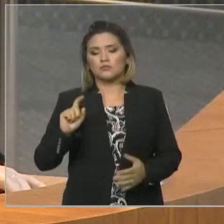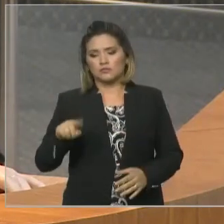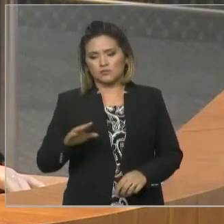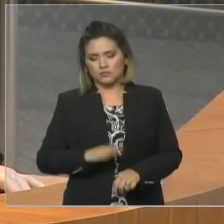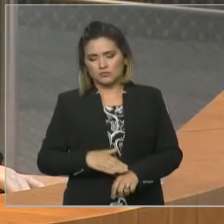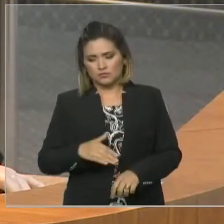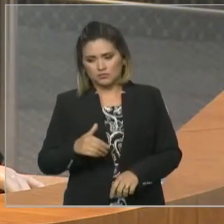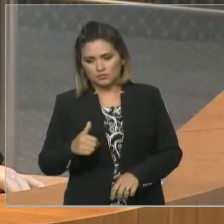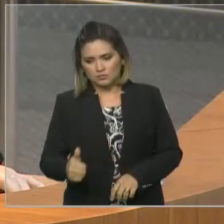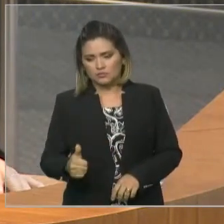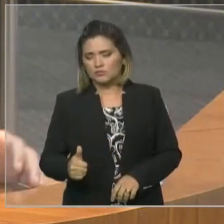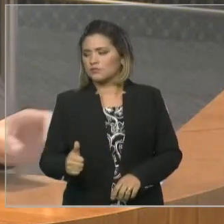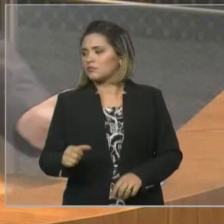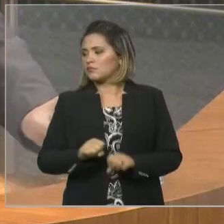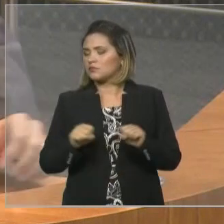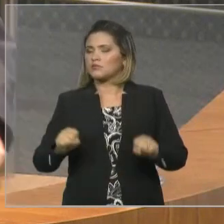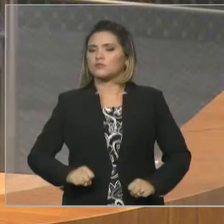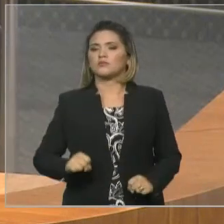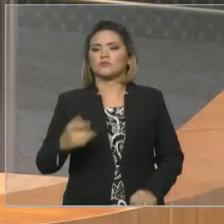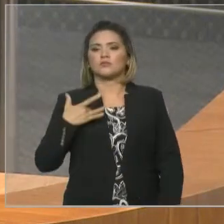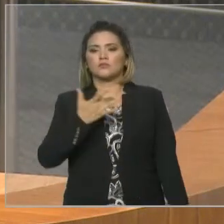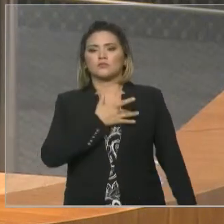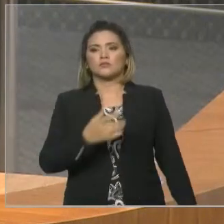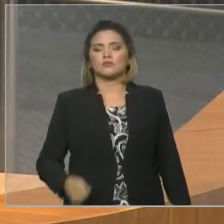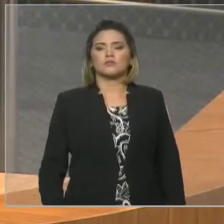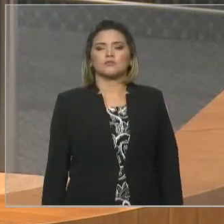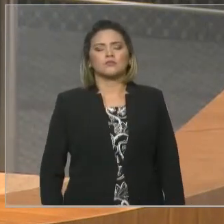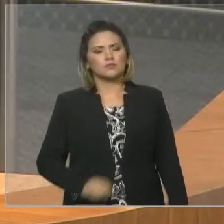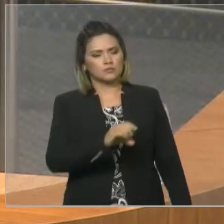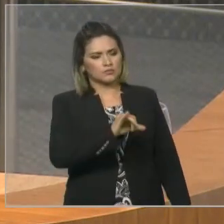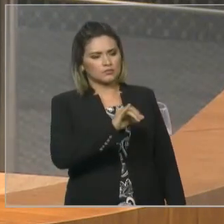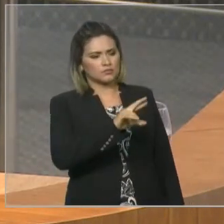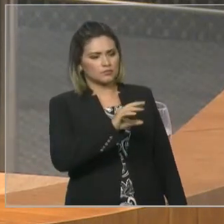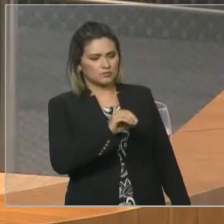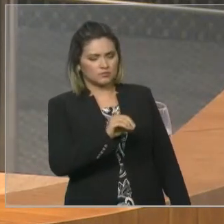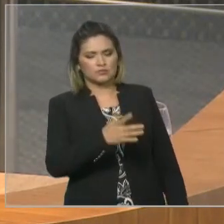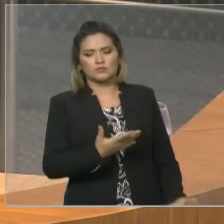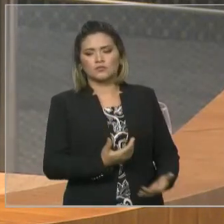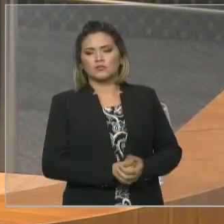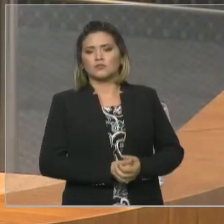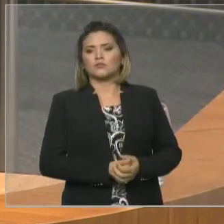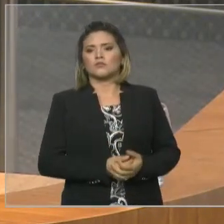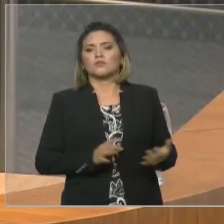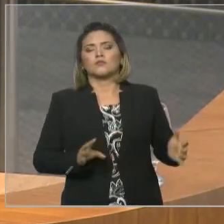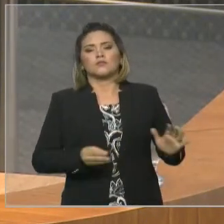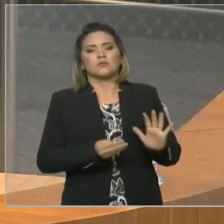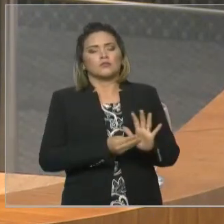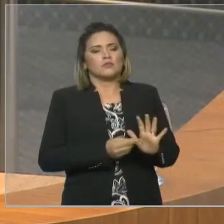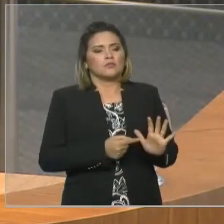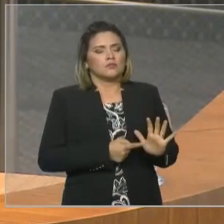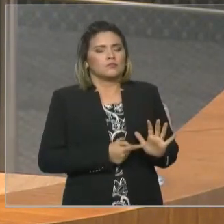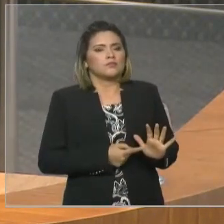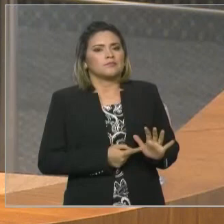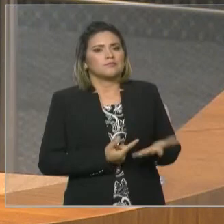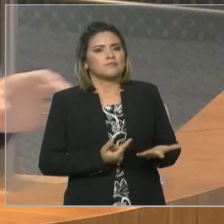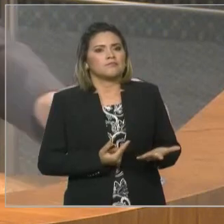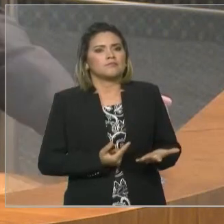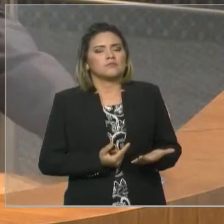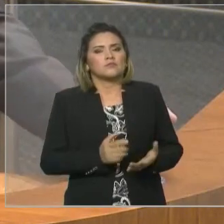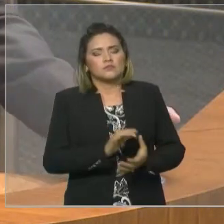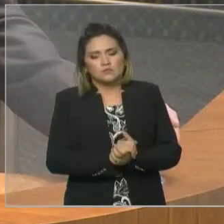Ciro. Bem, deputado, é só para complementar e parabenizar o governo pela atitude